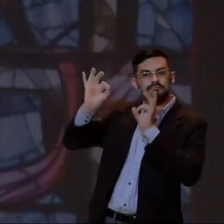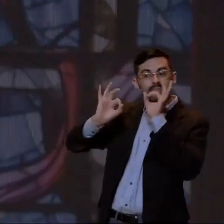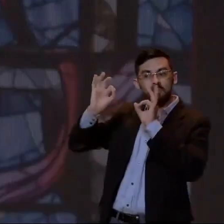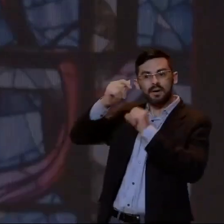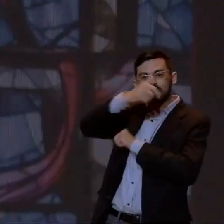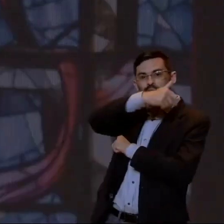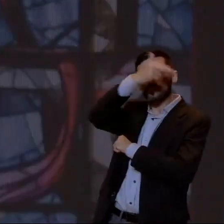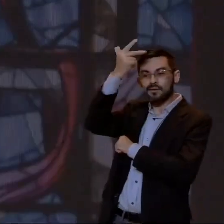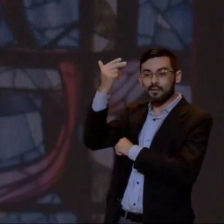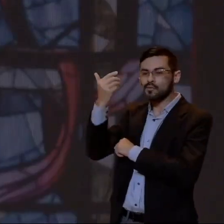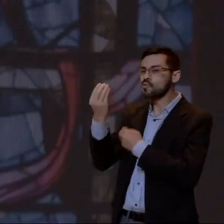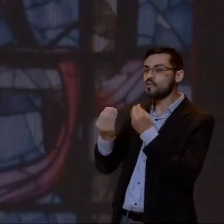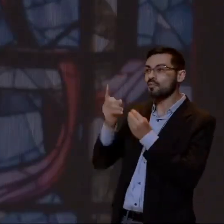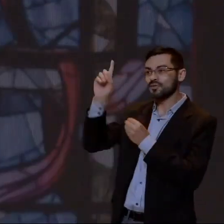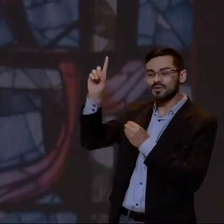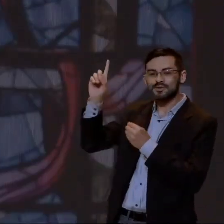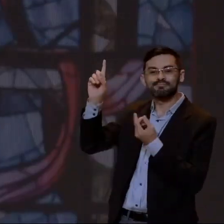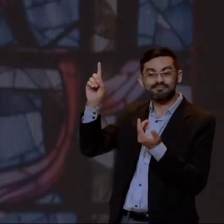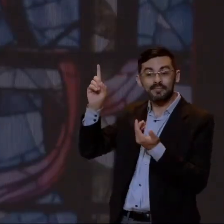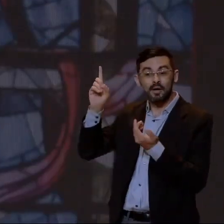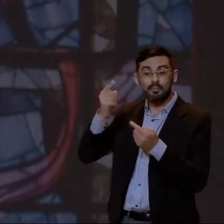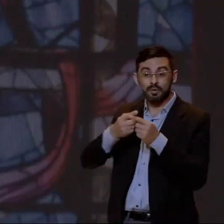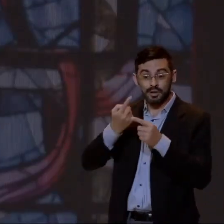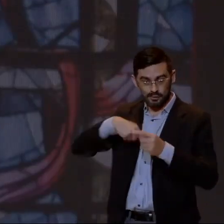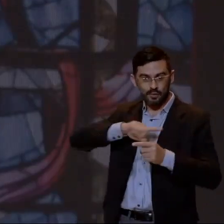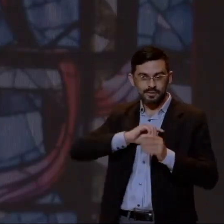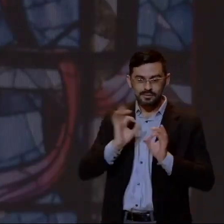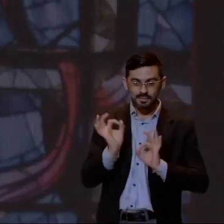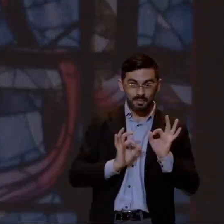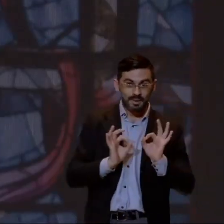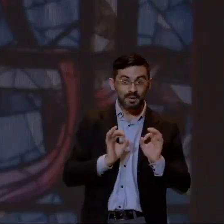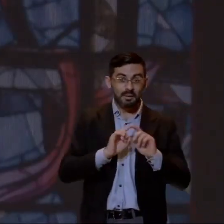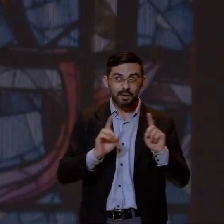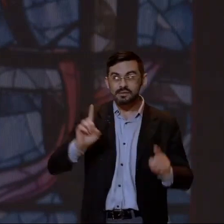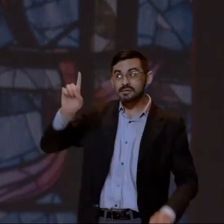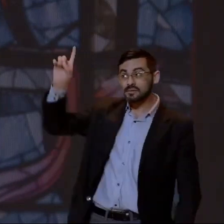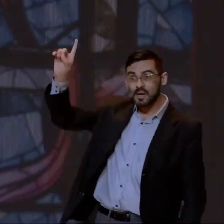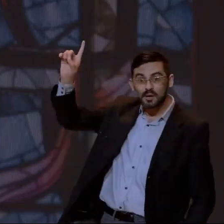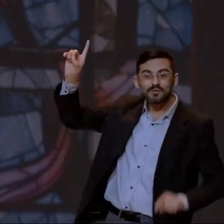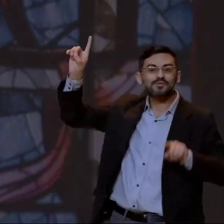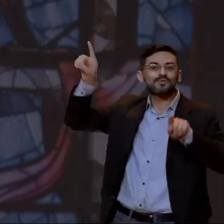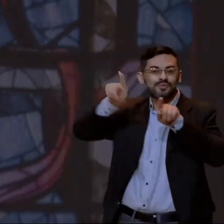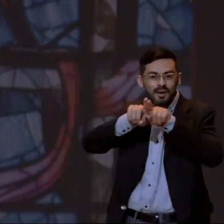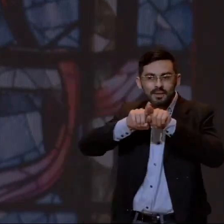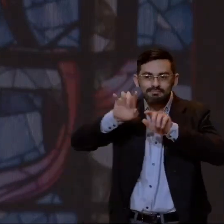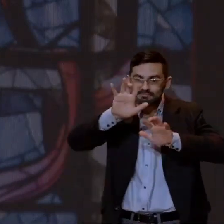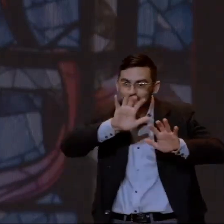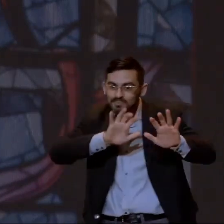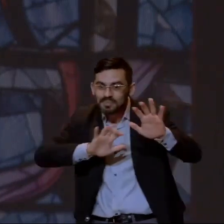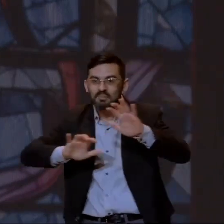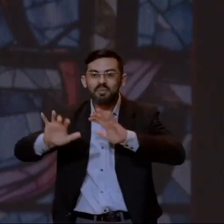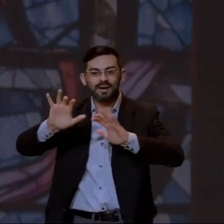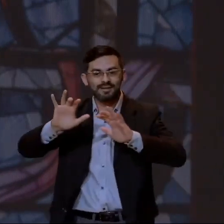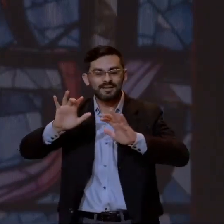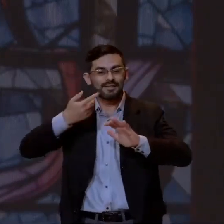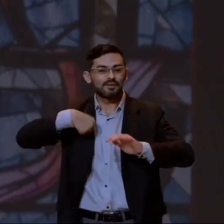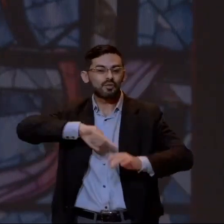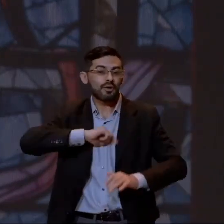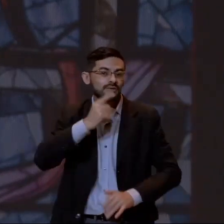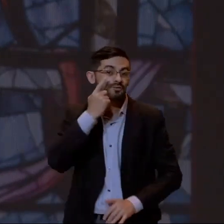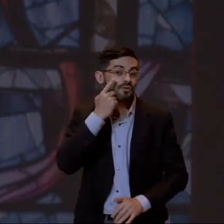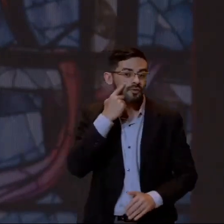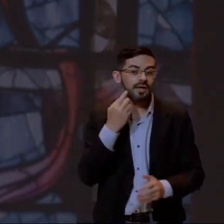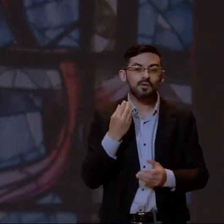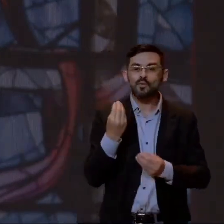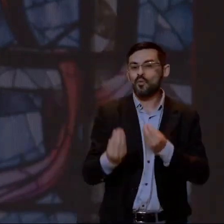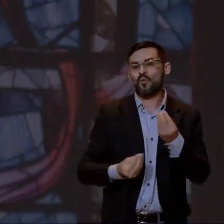Natal. Porque a gente se prepara, mas Deus também prepara o Natal. E a gente vai poder